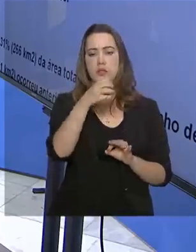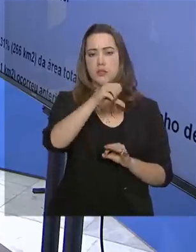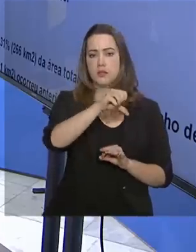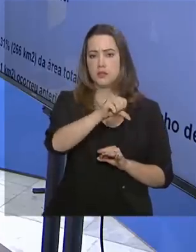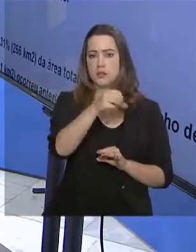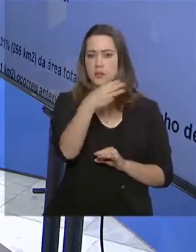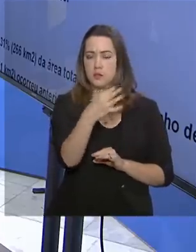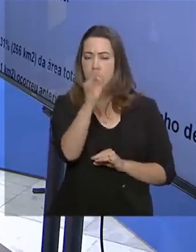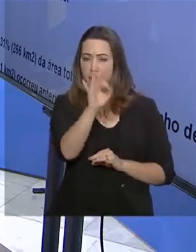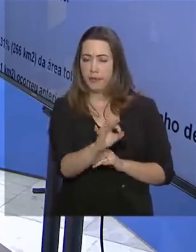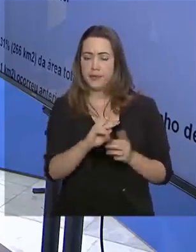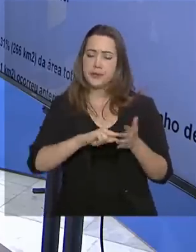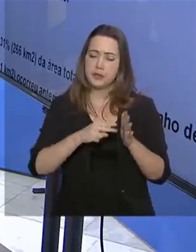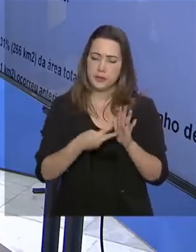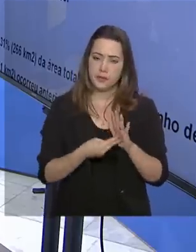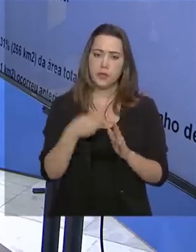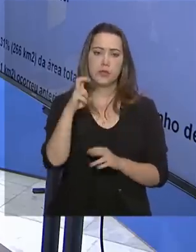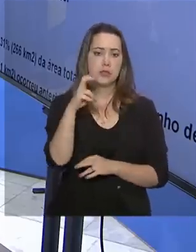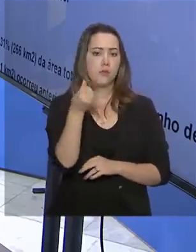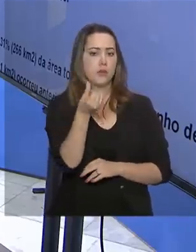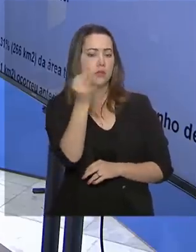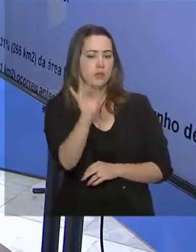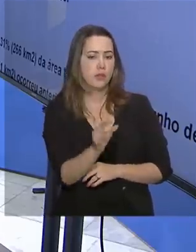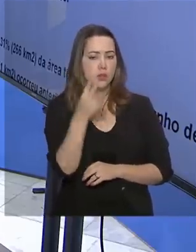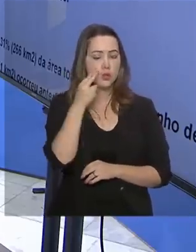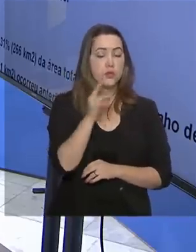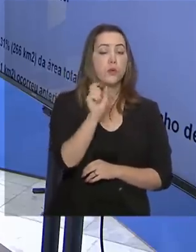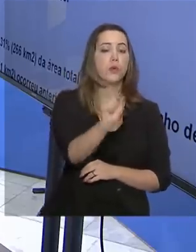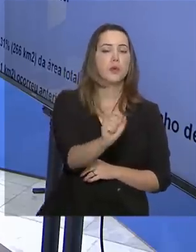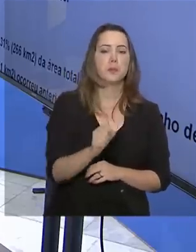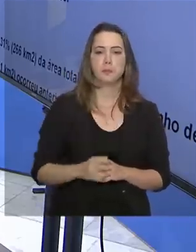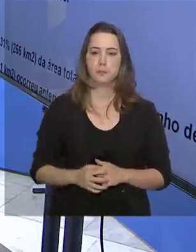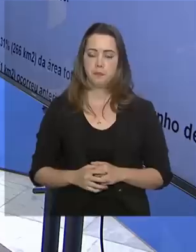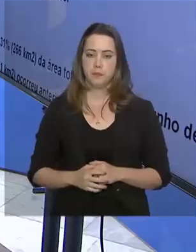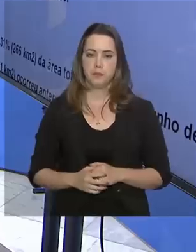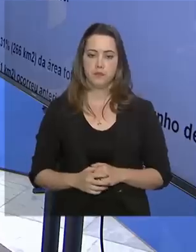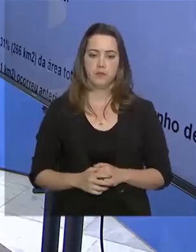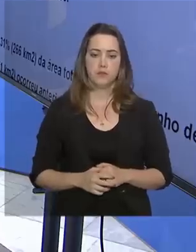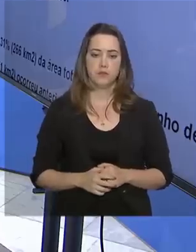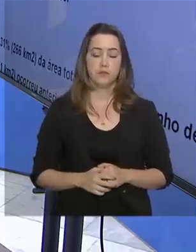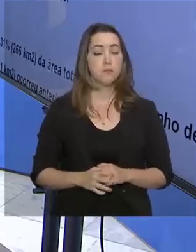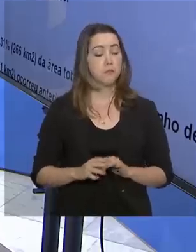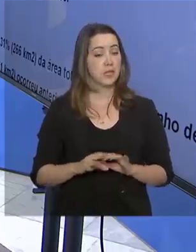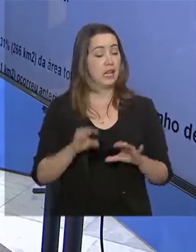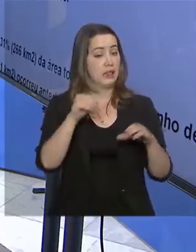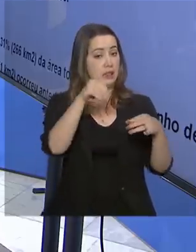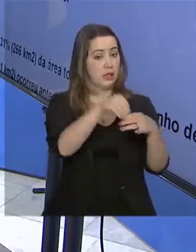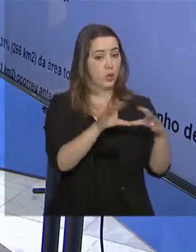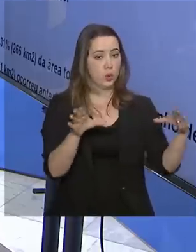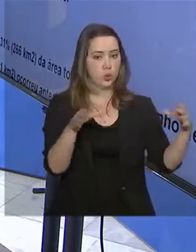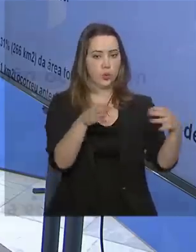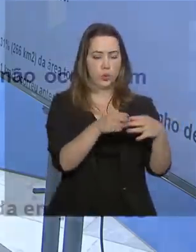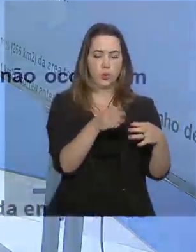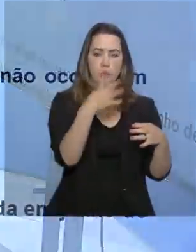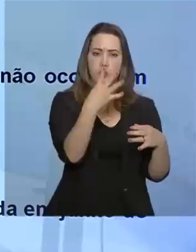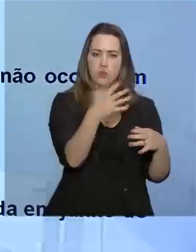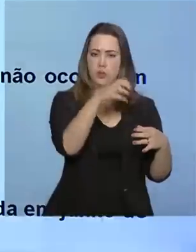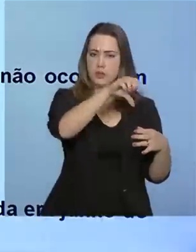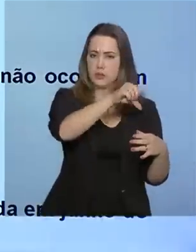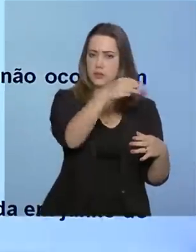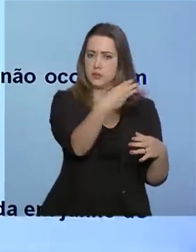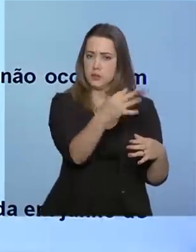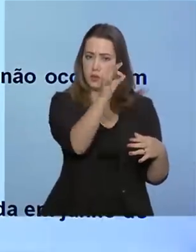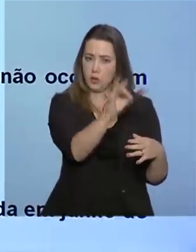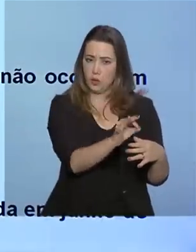56% o que nós verificamos que 2 493 englobados